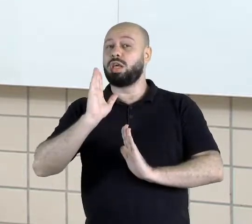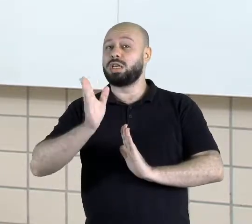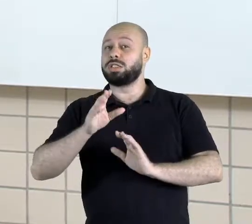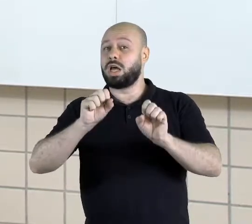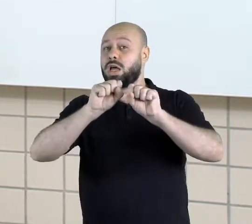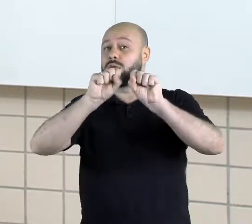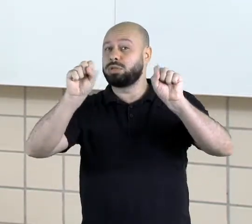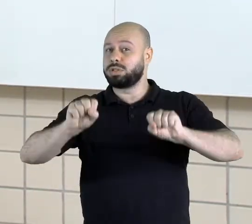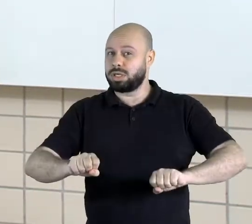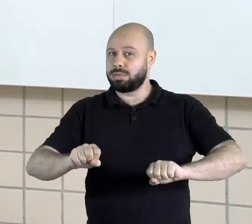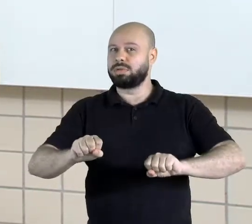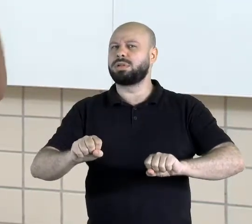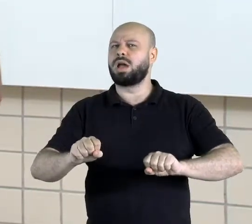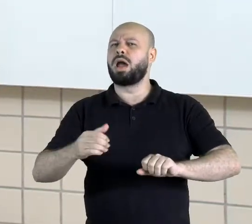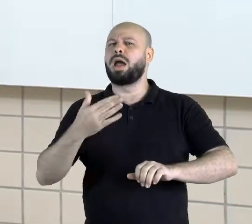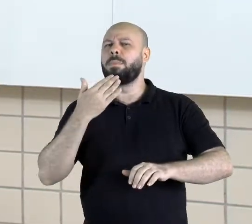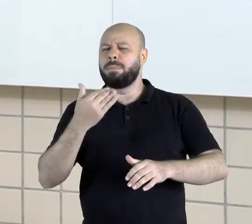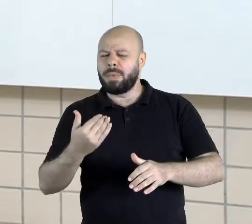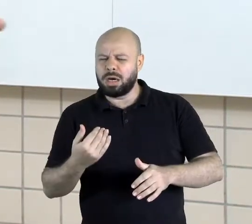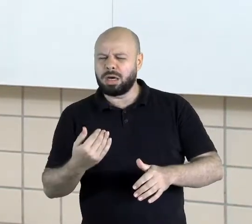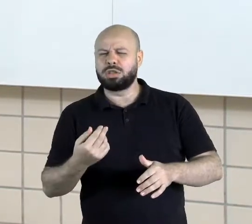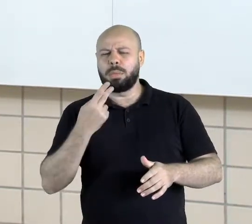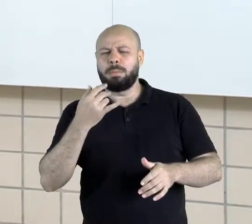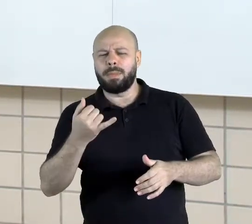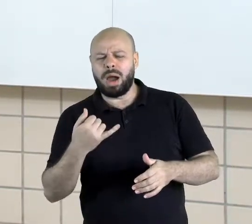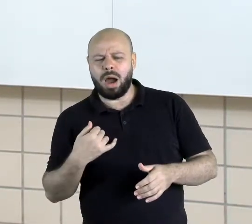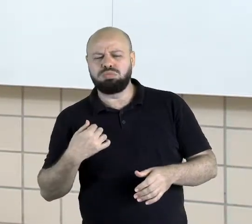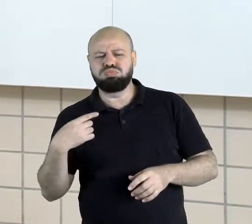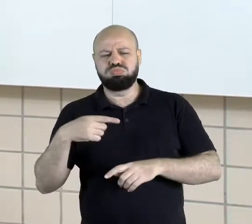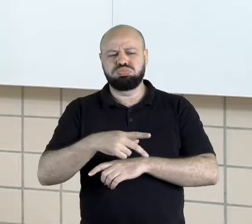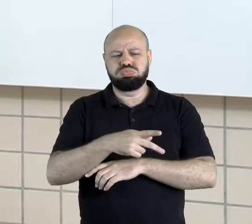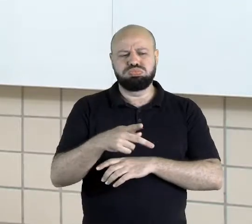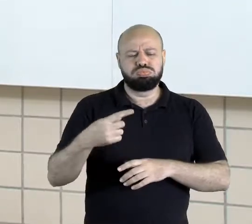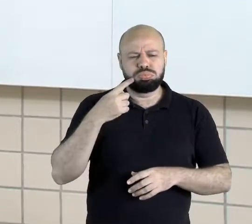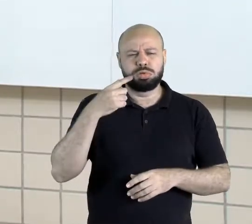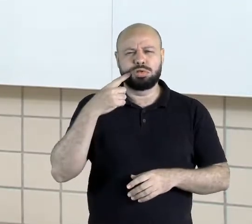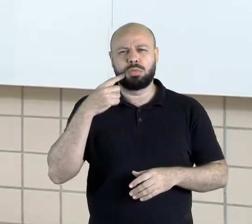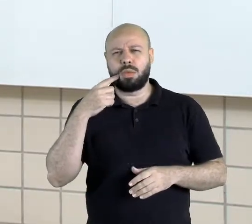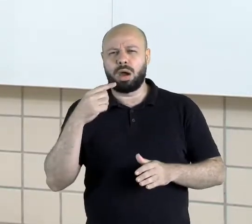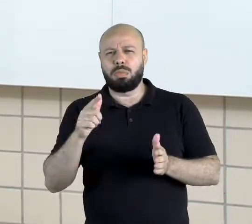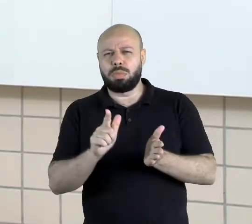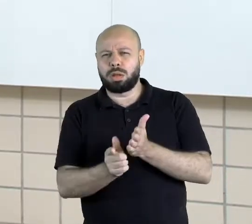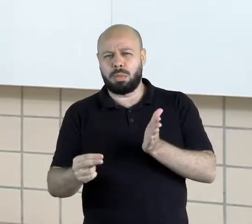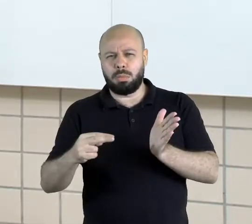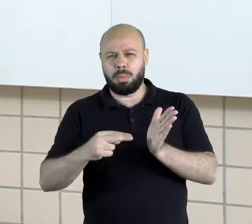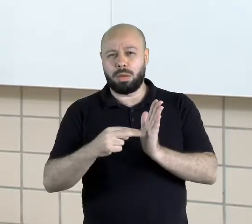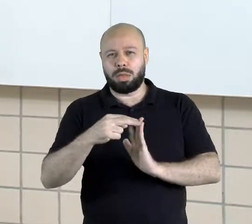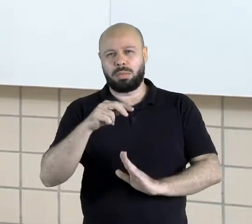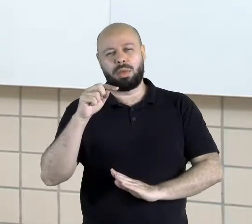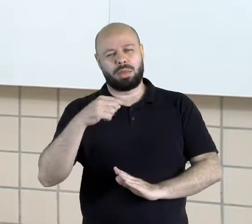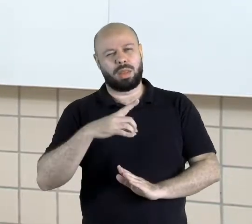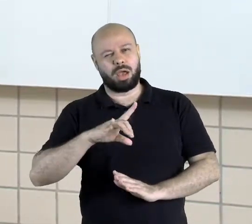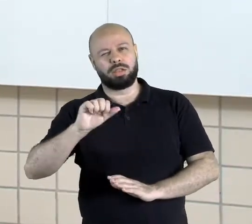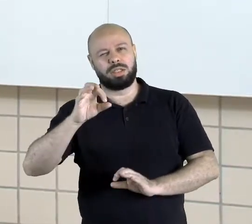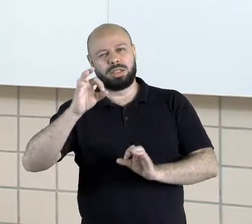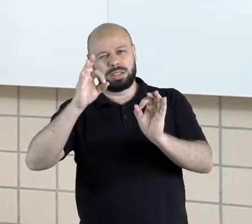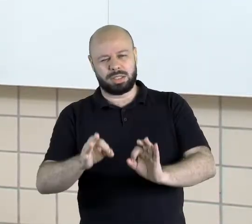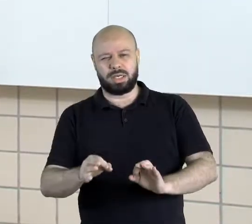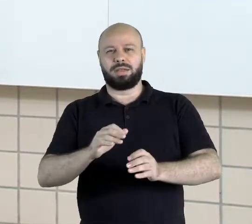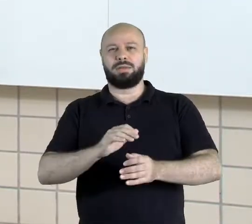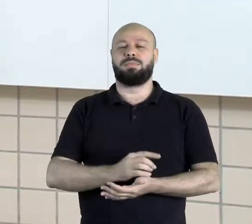no sistema. Pede para o seu papai acompanhar junto com o seu professor, pegar o seu boletim, já tem dia e hora marcada. Então,